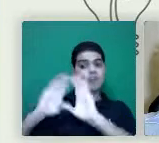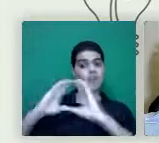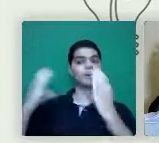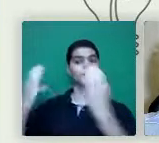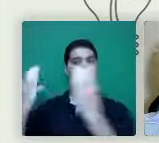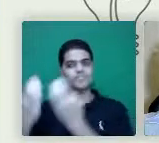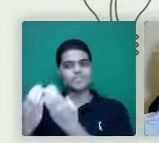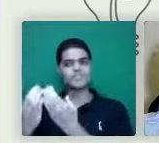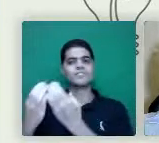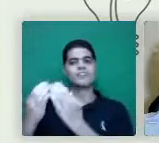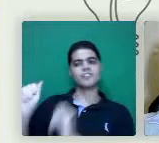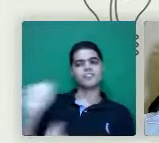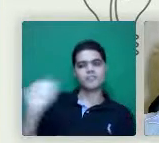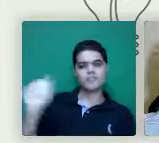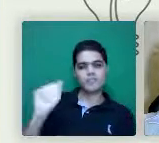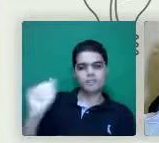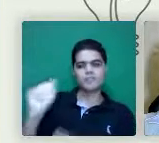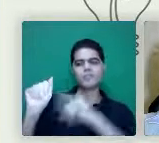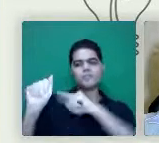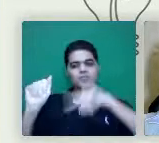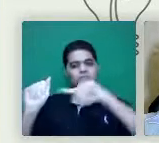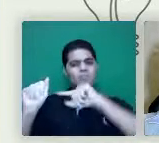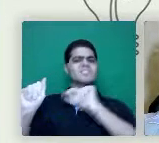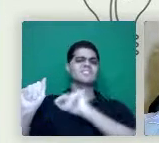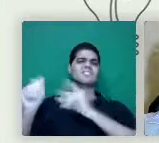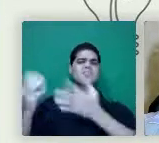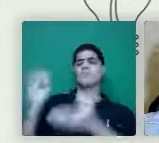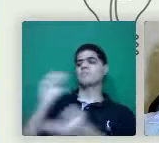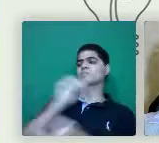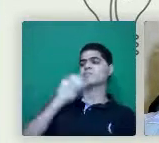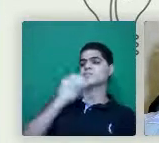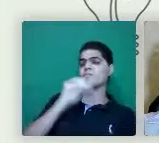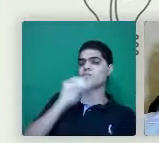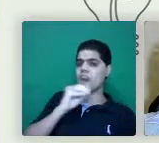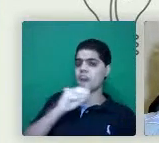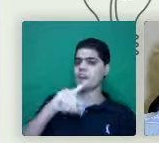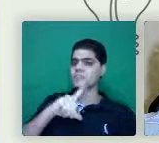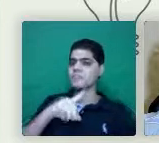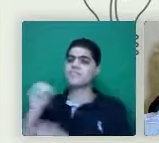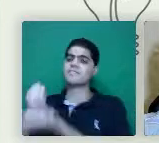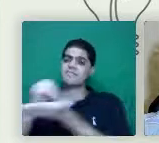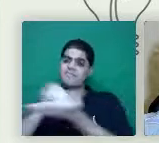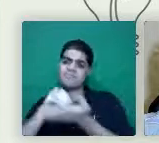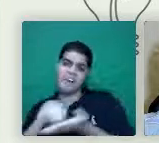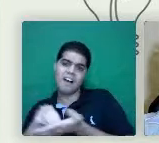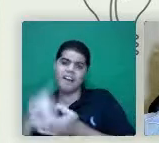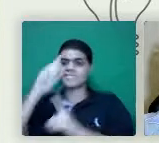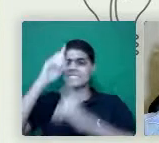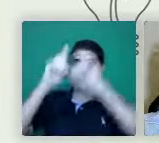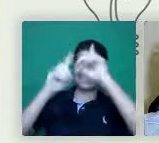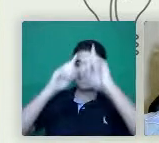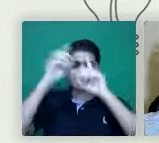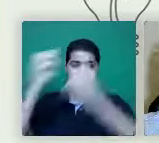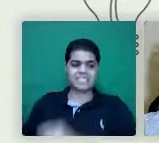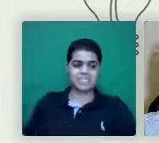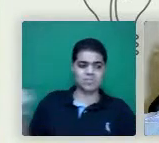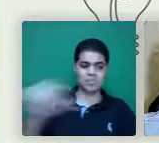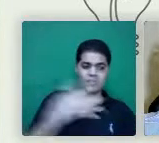associações, elas muitas vezes são carentes de ideias inovadoras, né, iniciativas